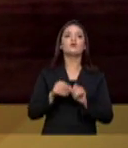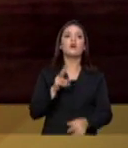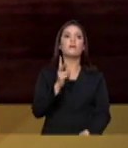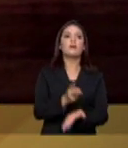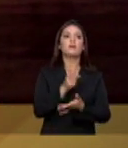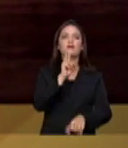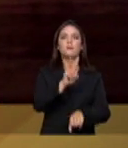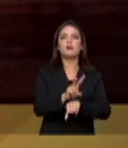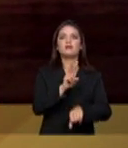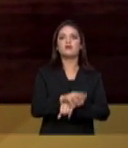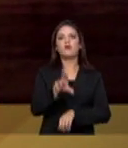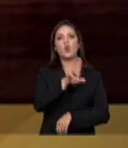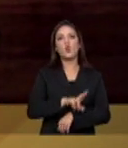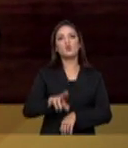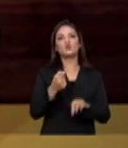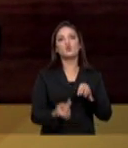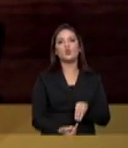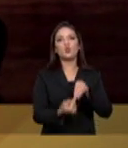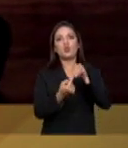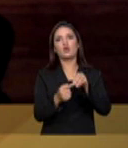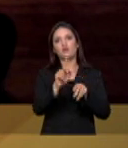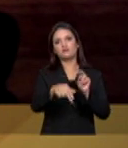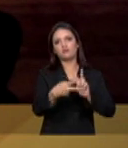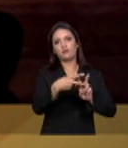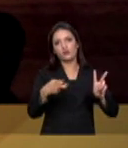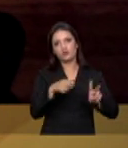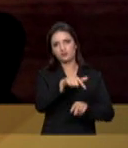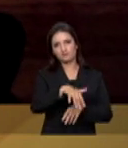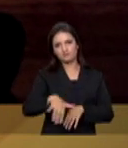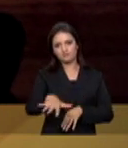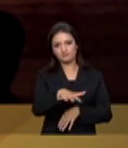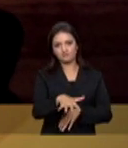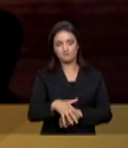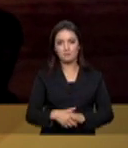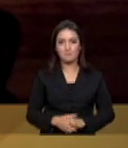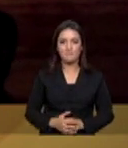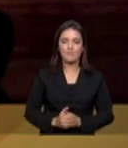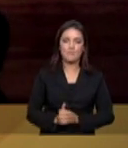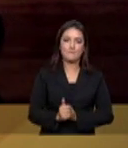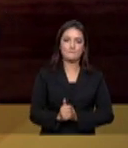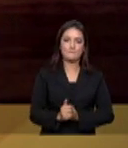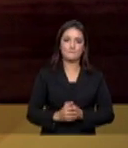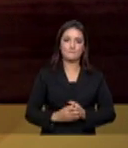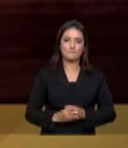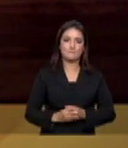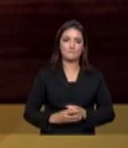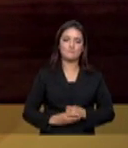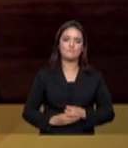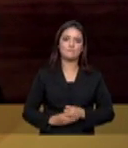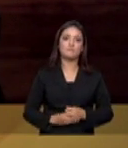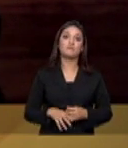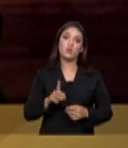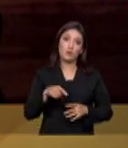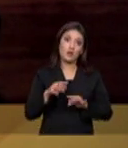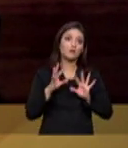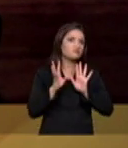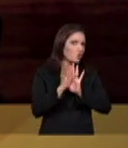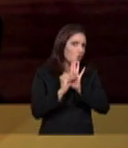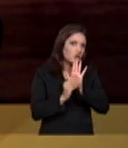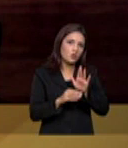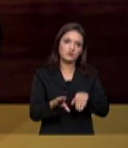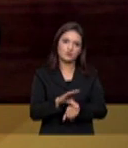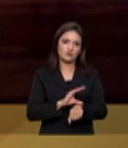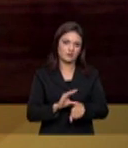naturais pelos índios repito apenas o que está na Constituição e ainda